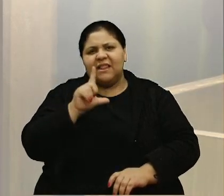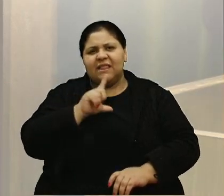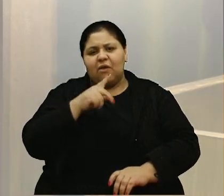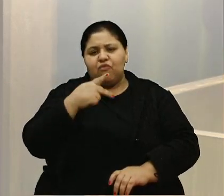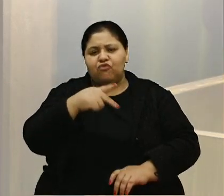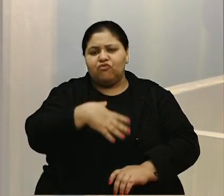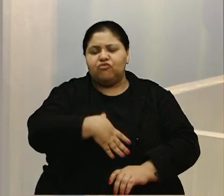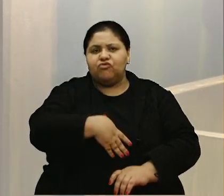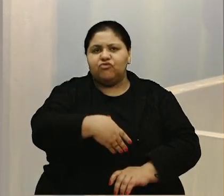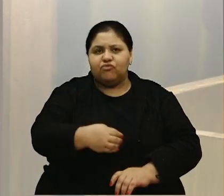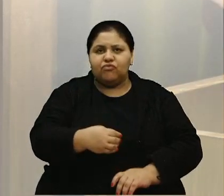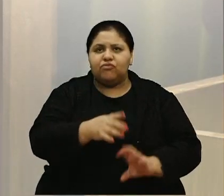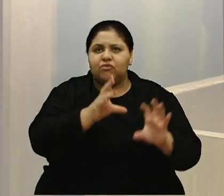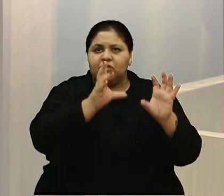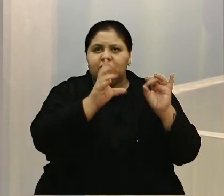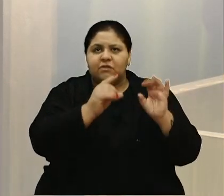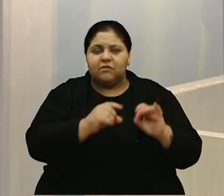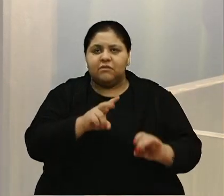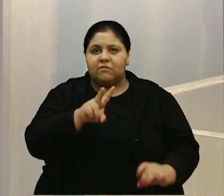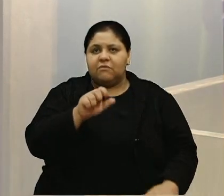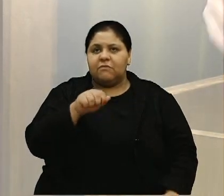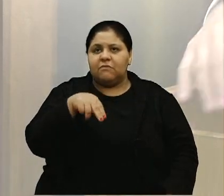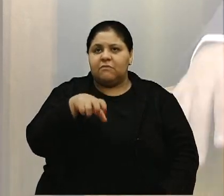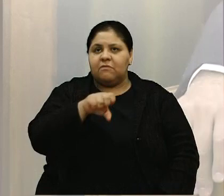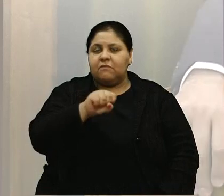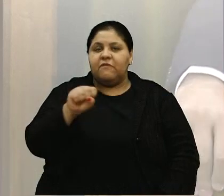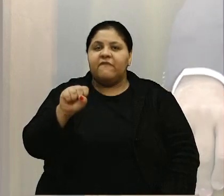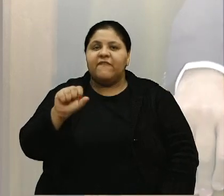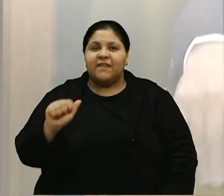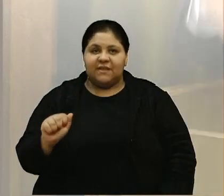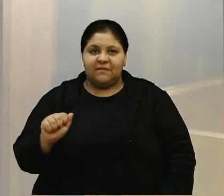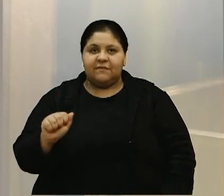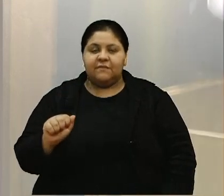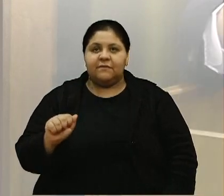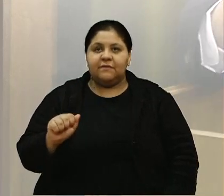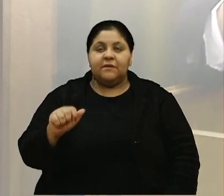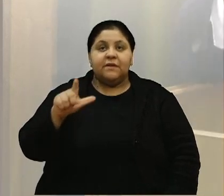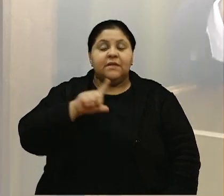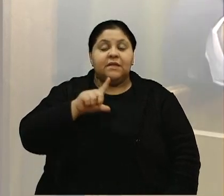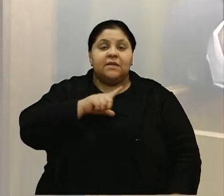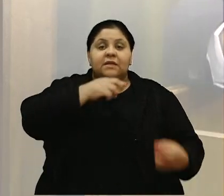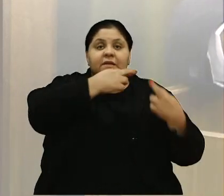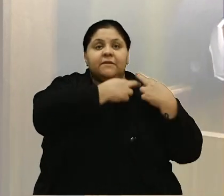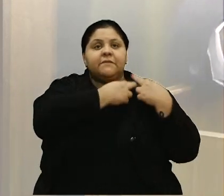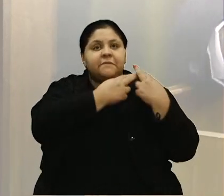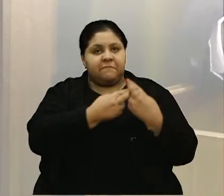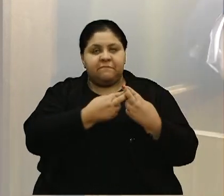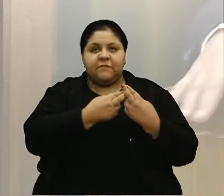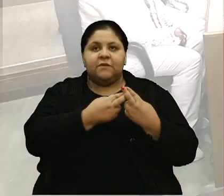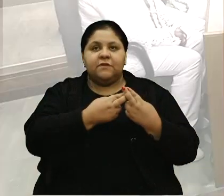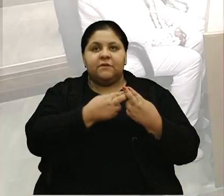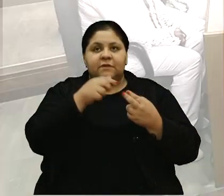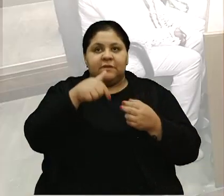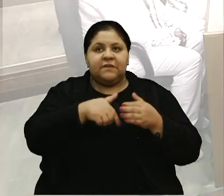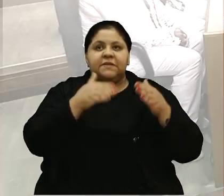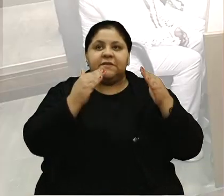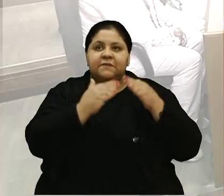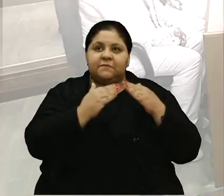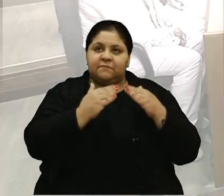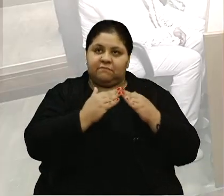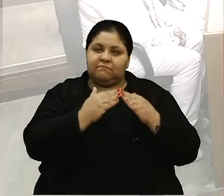filhas, e de forma especial a Vanessa, a mãe Vanessa, né, que tem uma responsabilidade tão grande nessa casa,